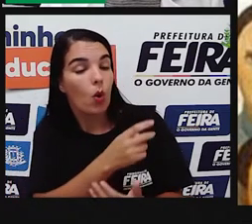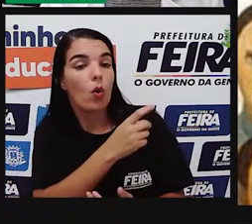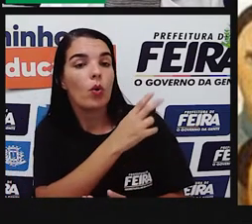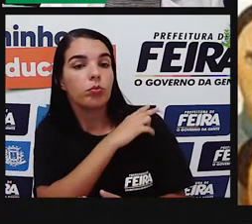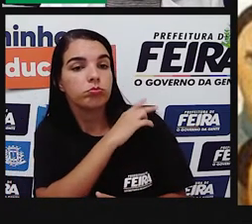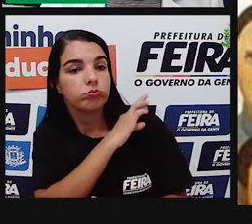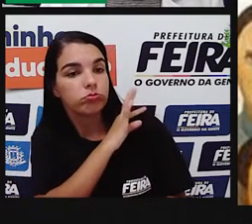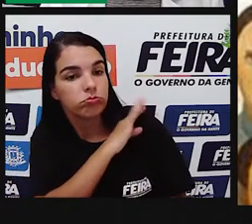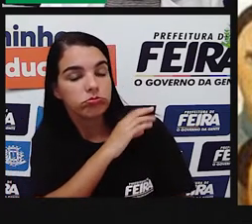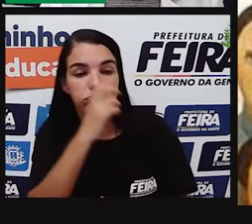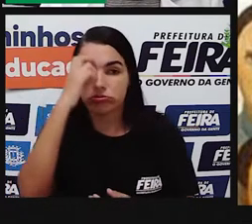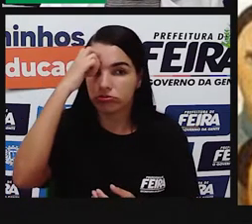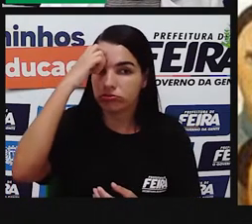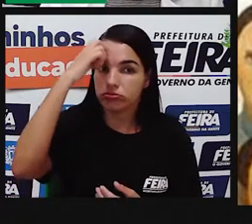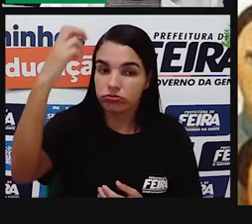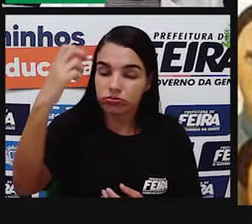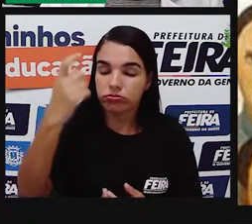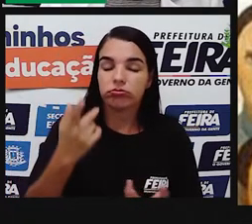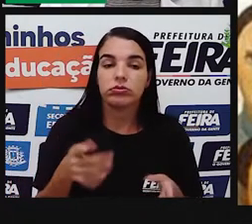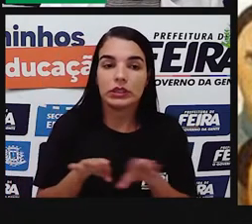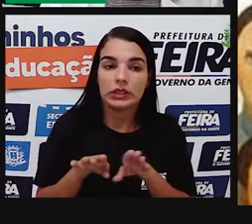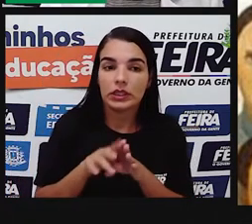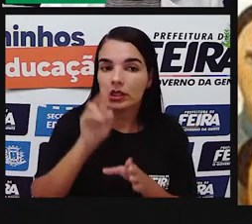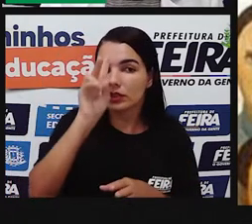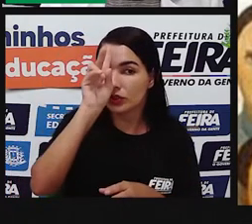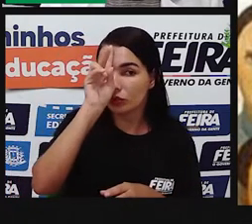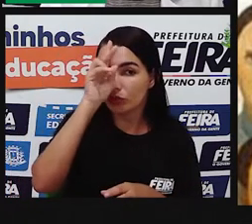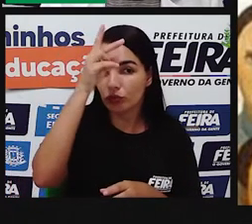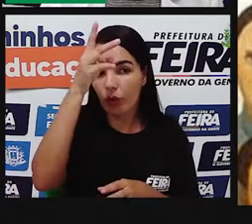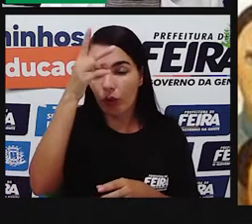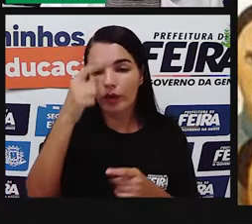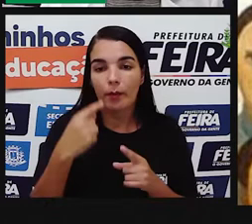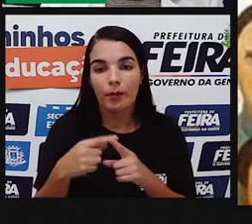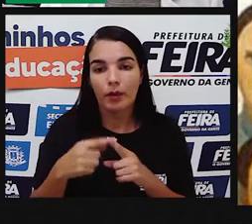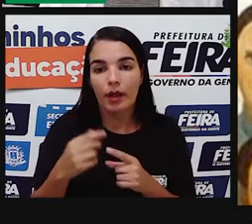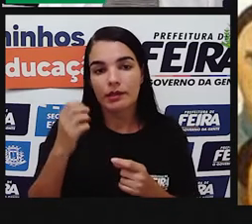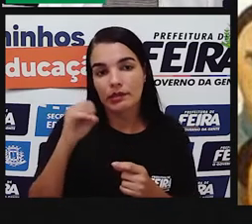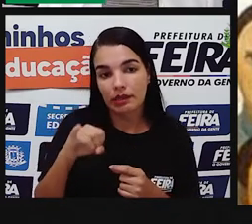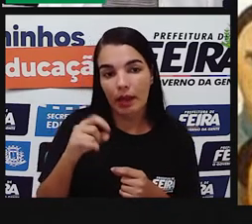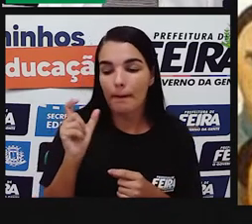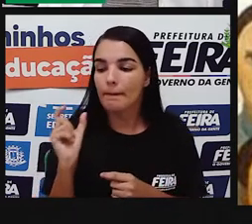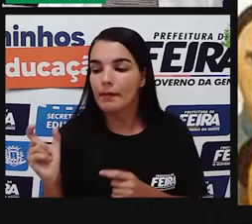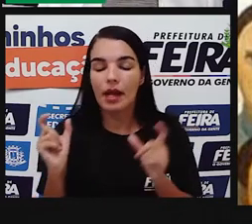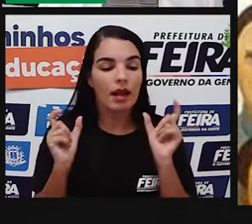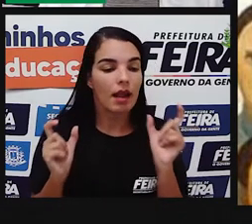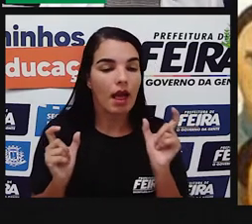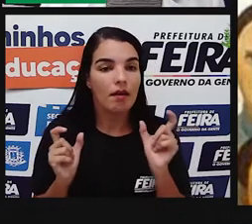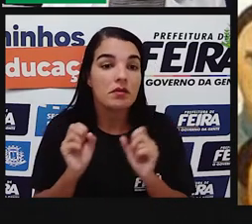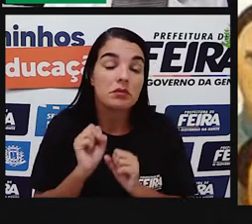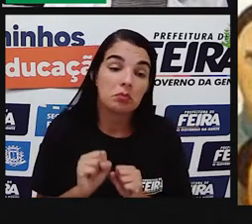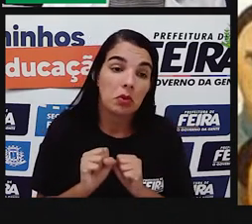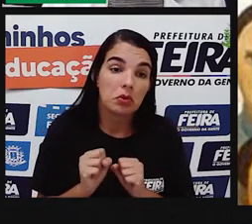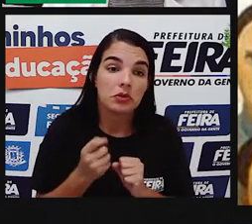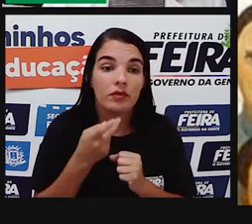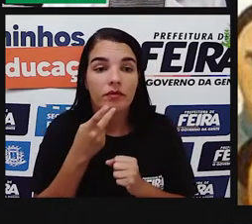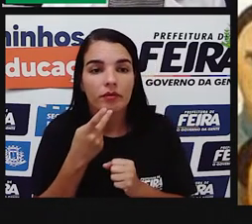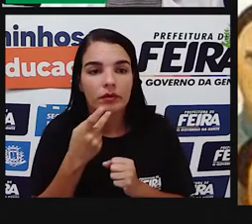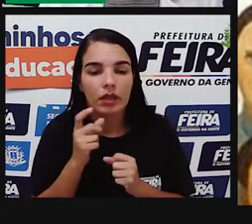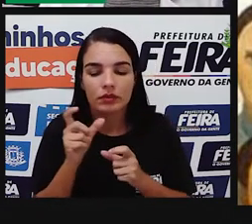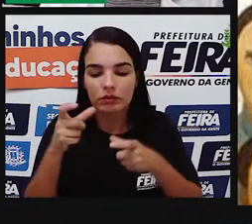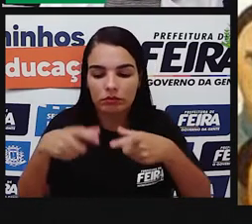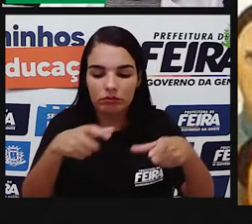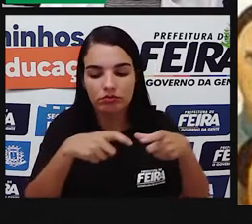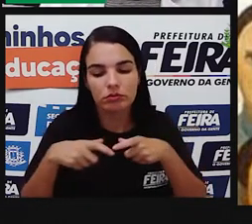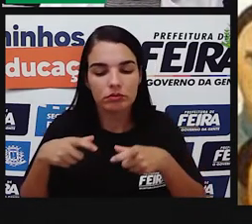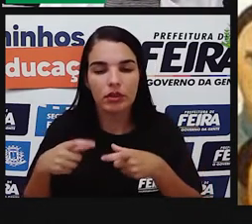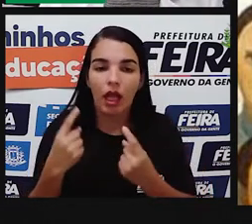não é? Depende do contexto também que você vai utilizar determinadas palavras, determinadas expressões linguísticas, a